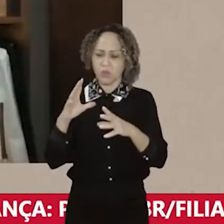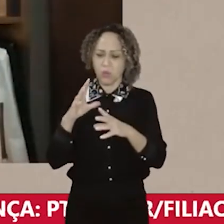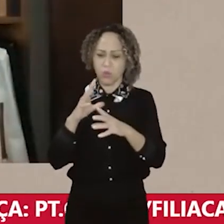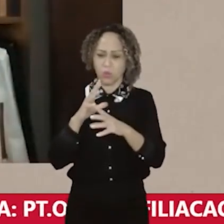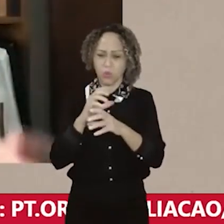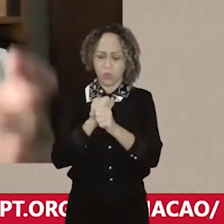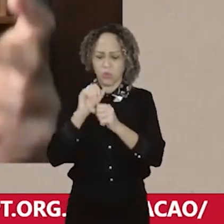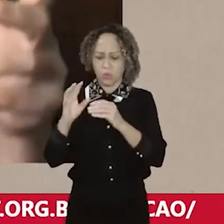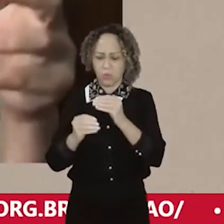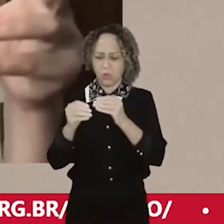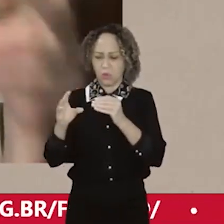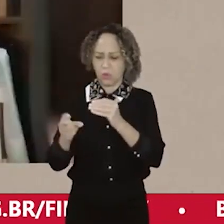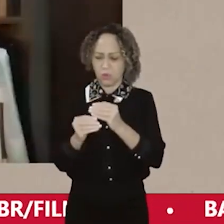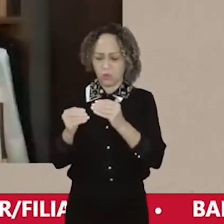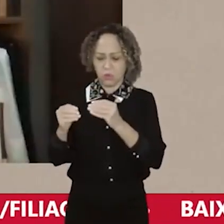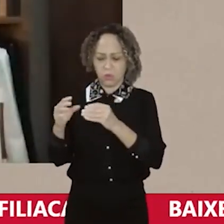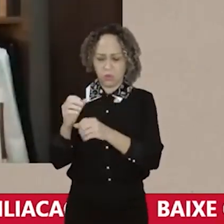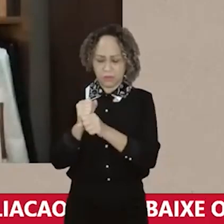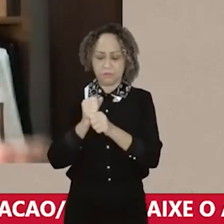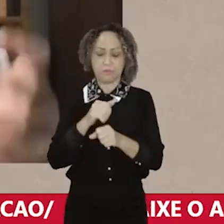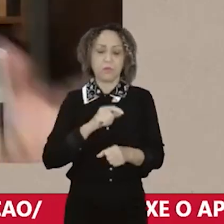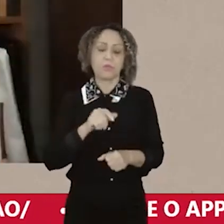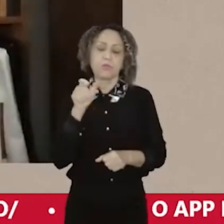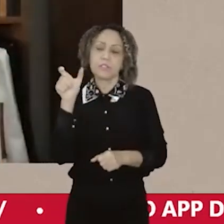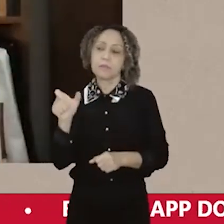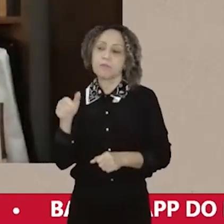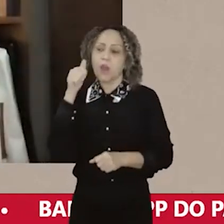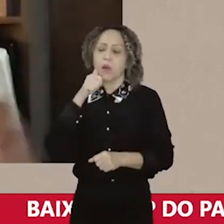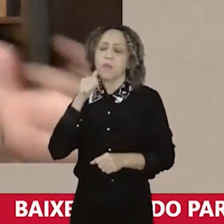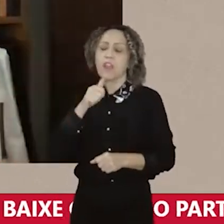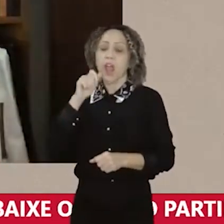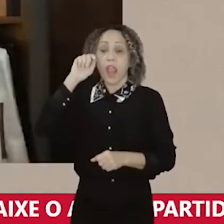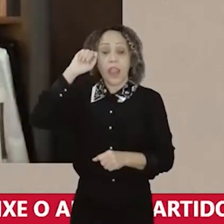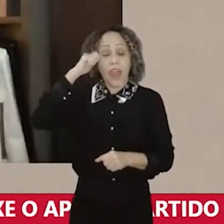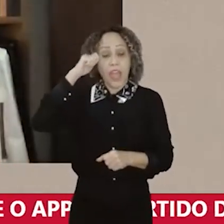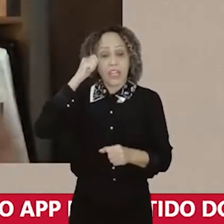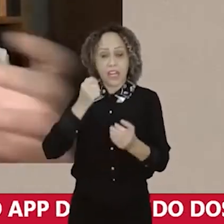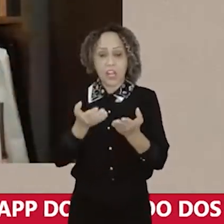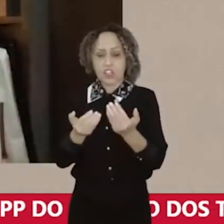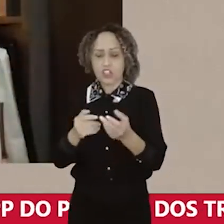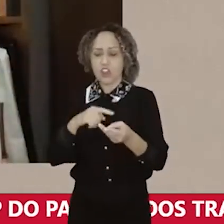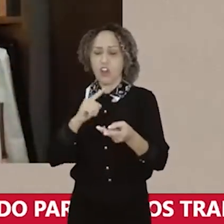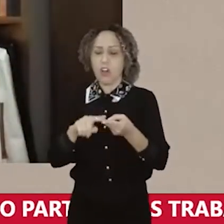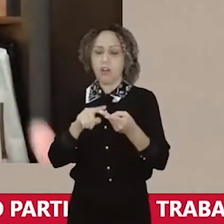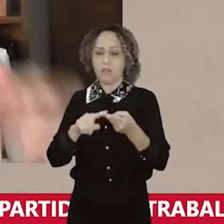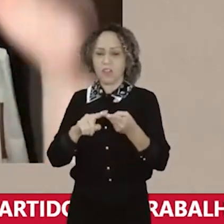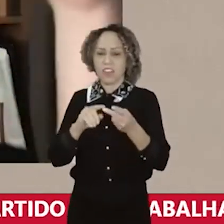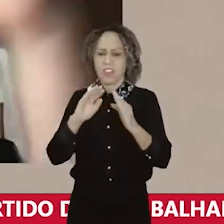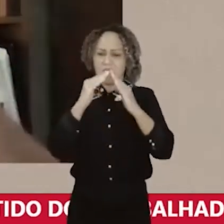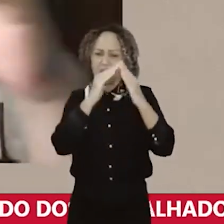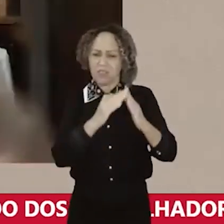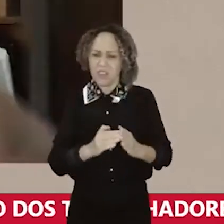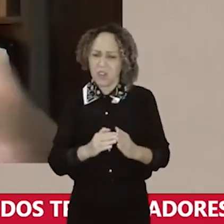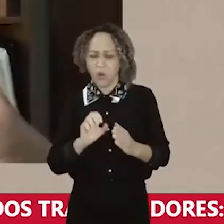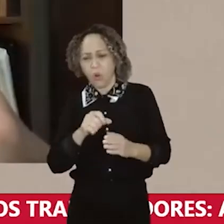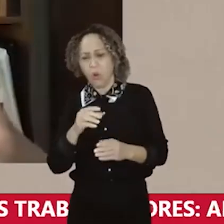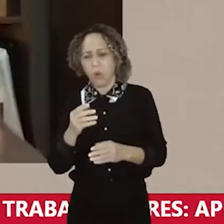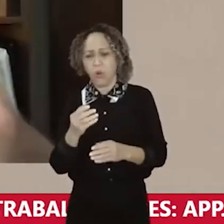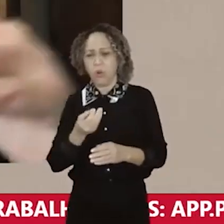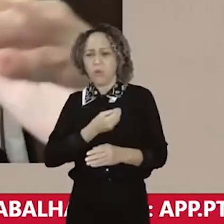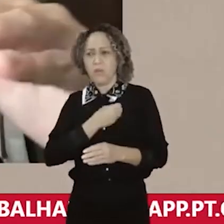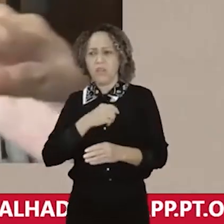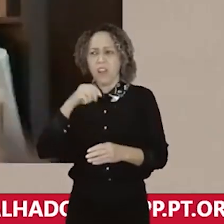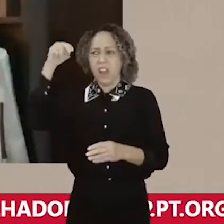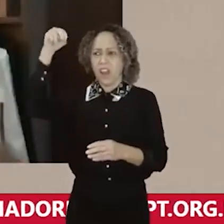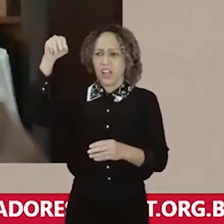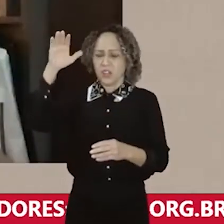uma mulher negra, jovem, periférica, nordestina, as